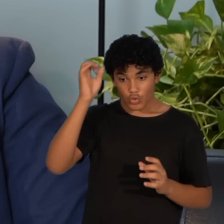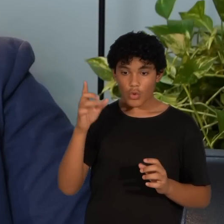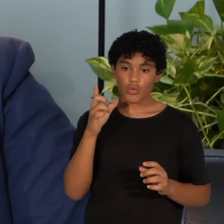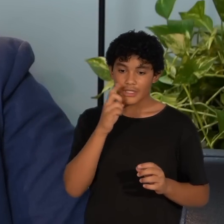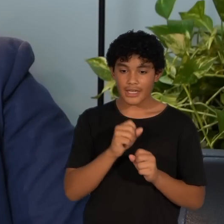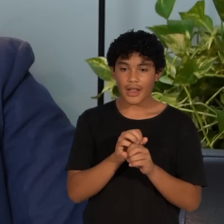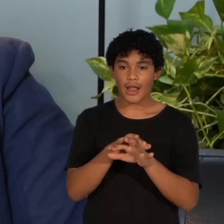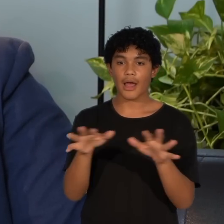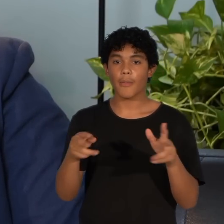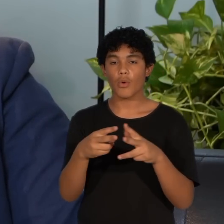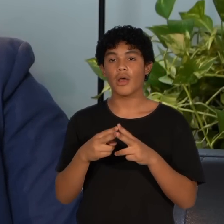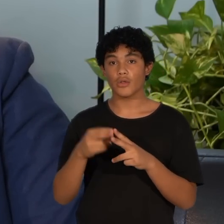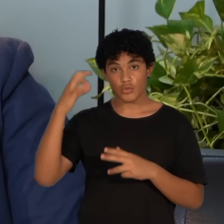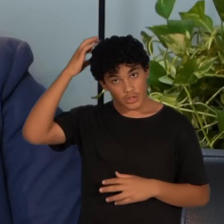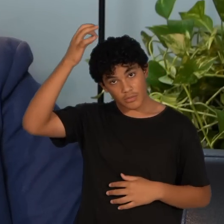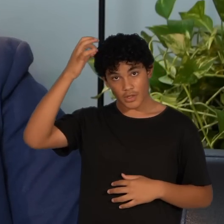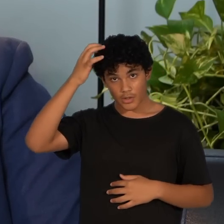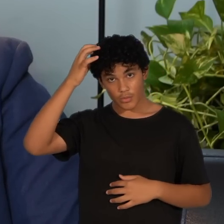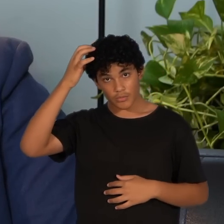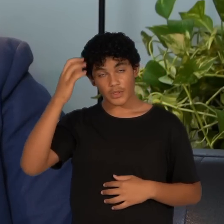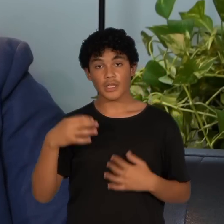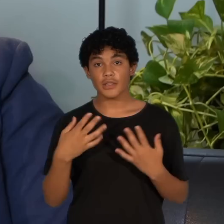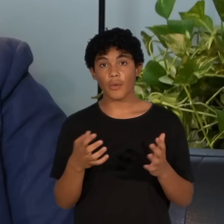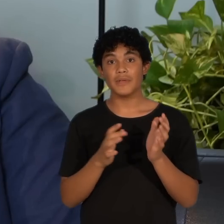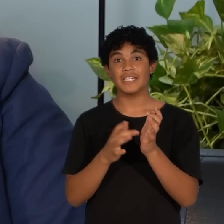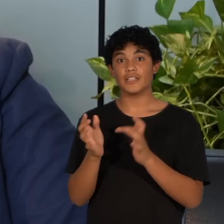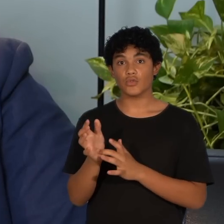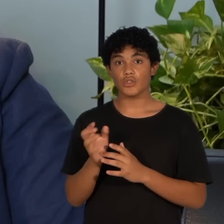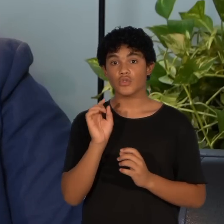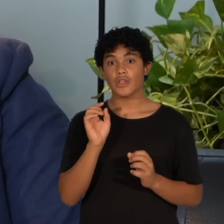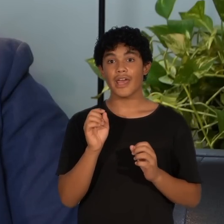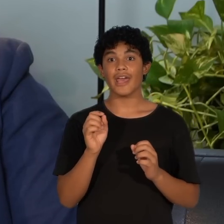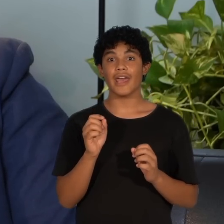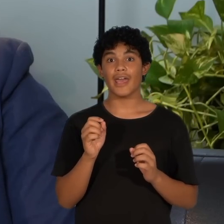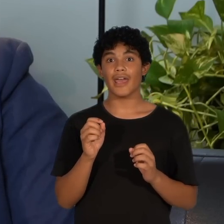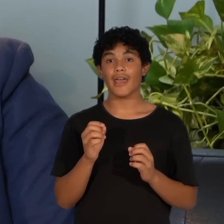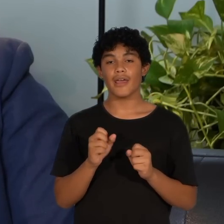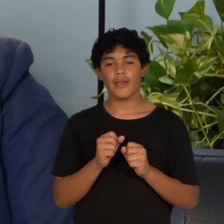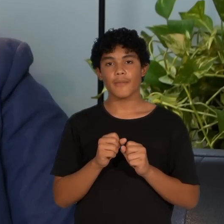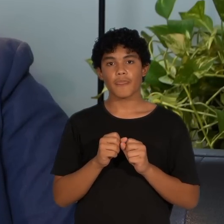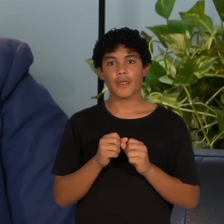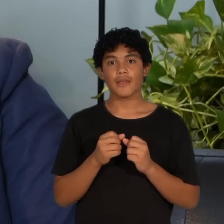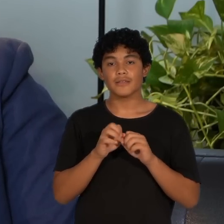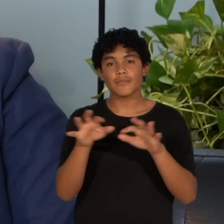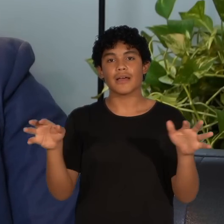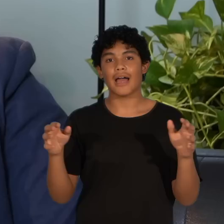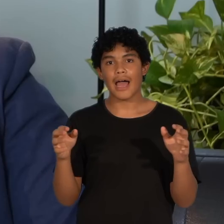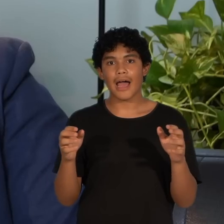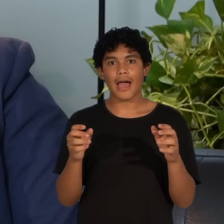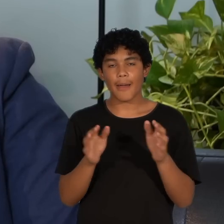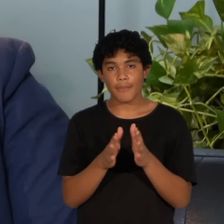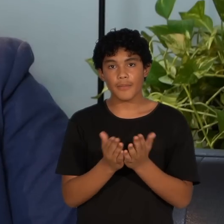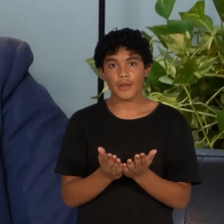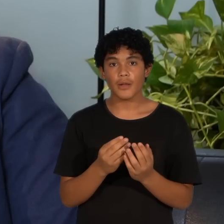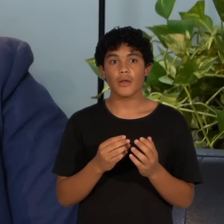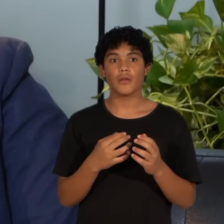falava por parábolas de forma a confundir aquelas pessoas que não tinham uma visão espiritual e não desejavam ter uma visão espiritual, e de forma